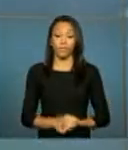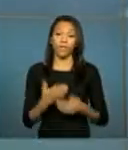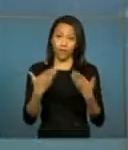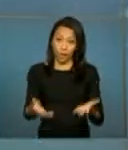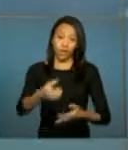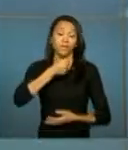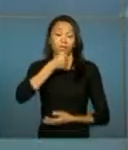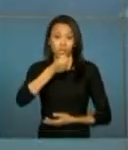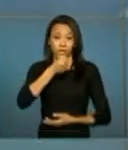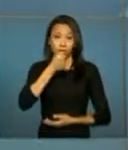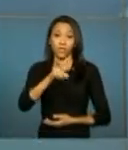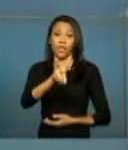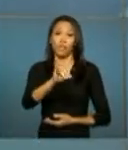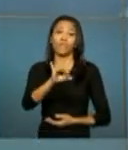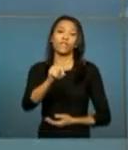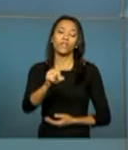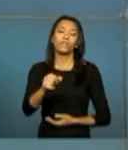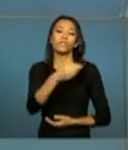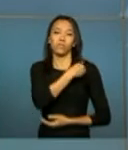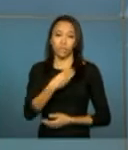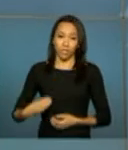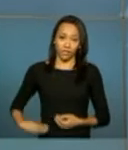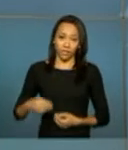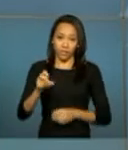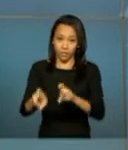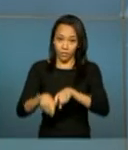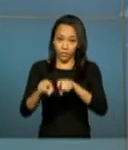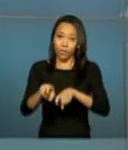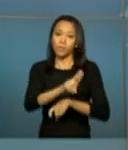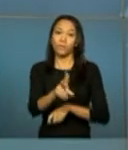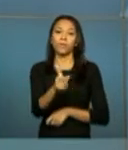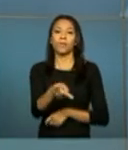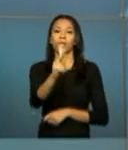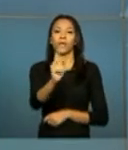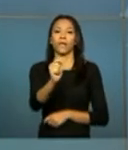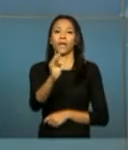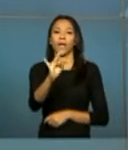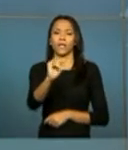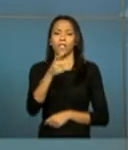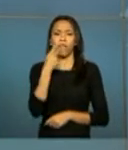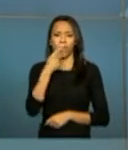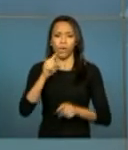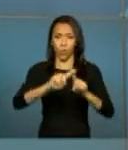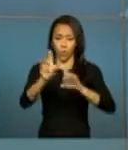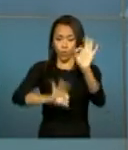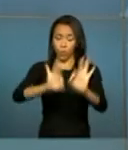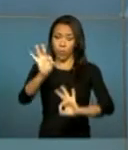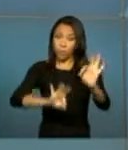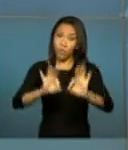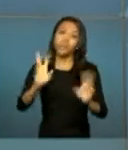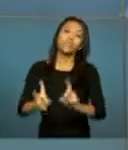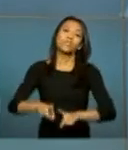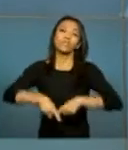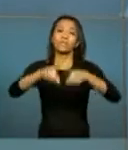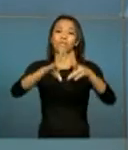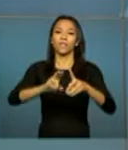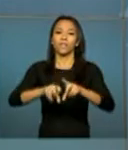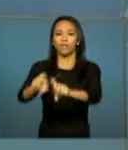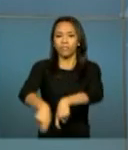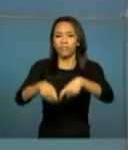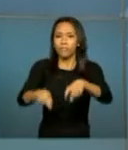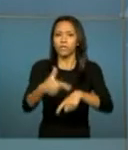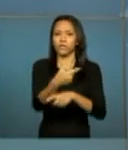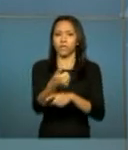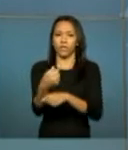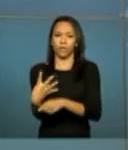essa foi a entrevista ao vivo da ministra da Agricultura, Cátia Abreu. Ela falou sobre o plano de escoamento da safra agrícola